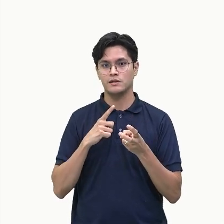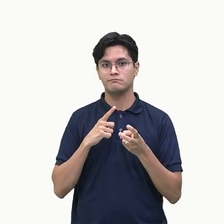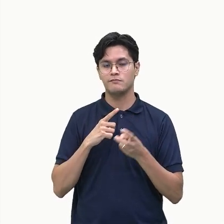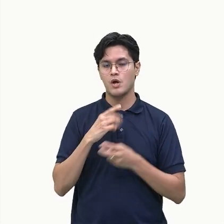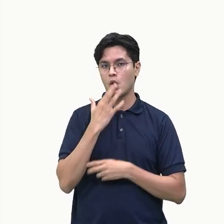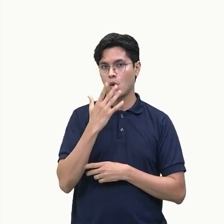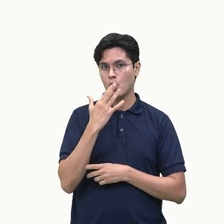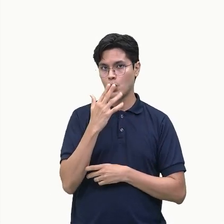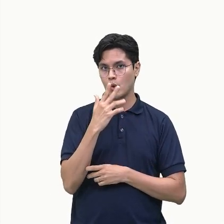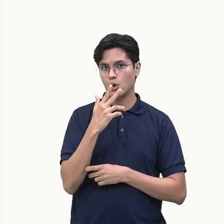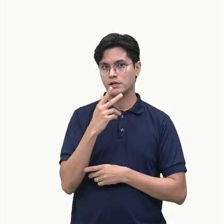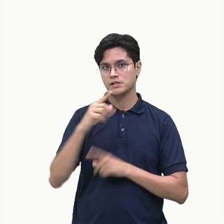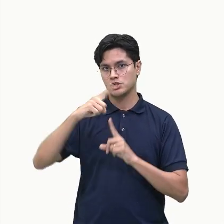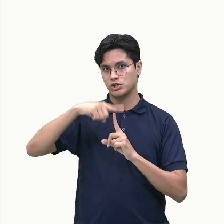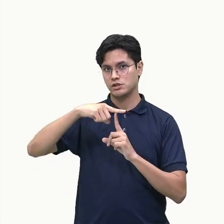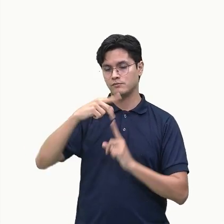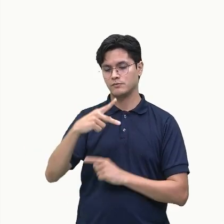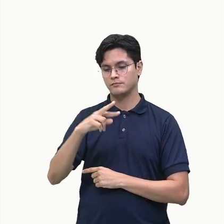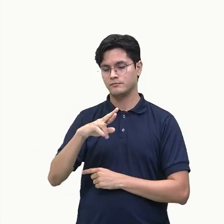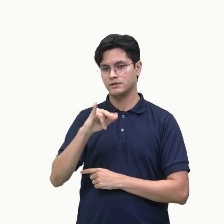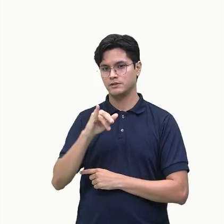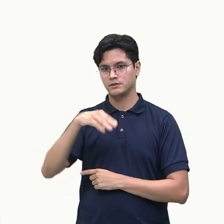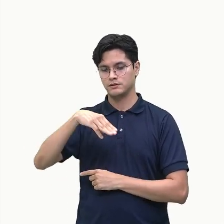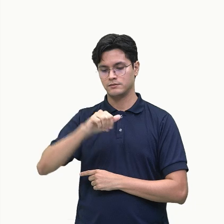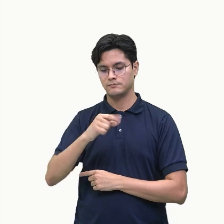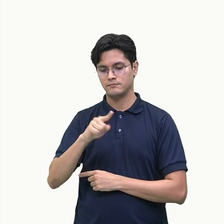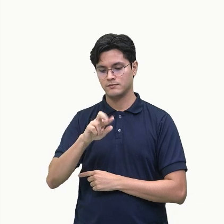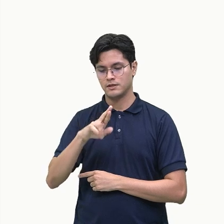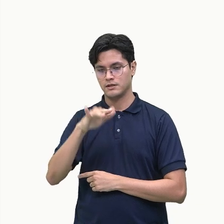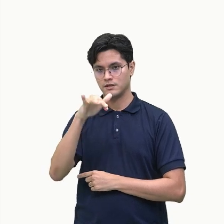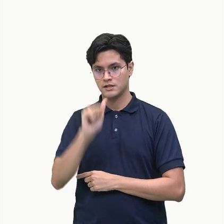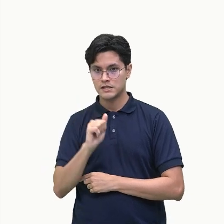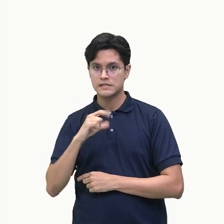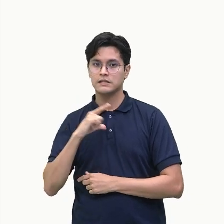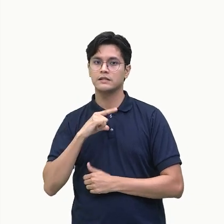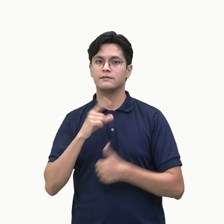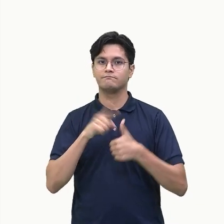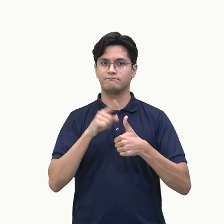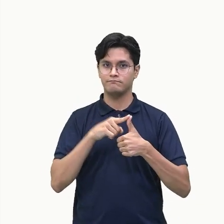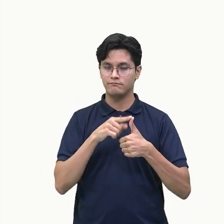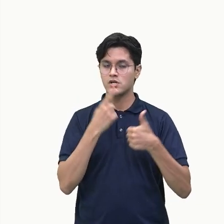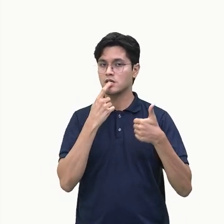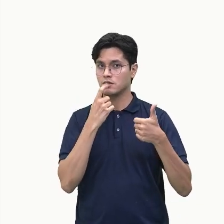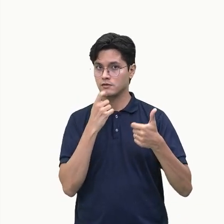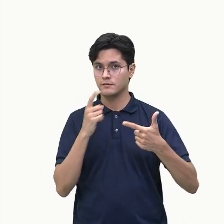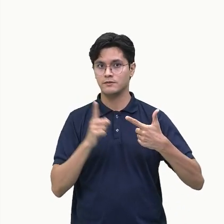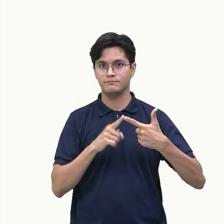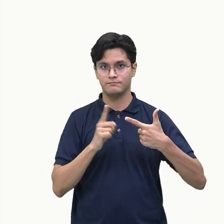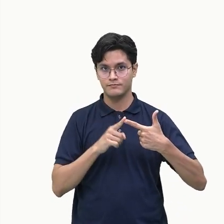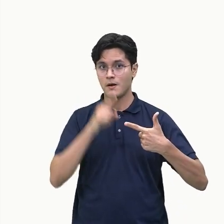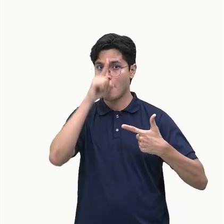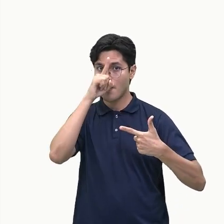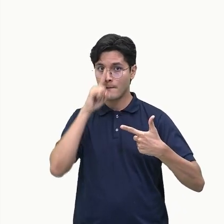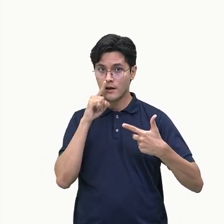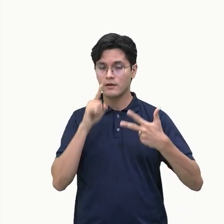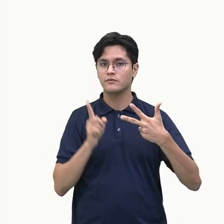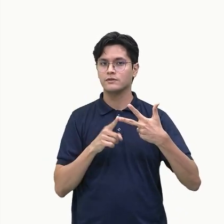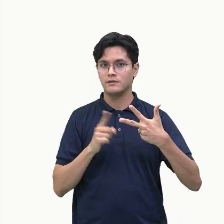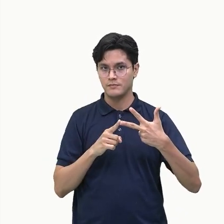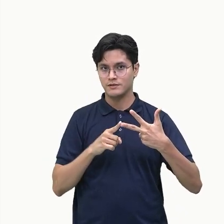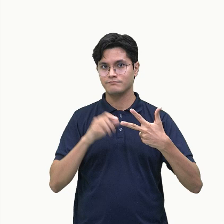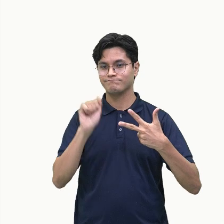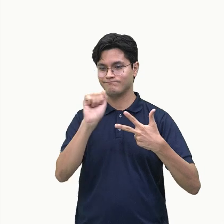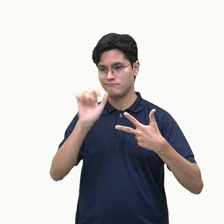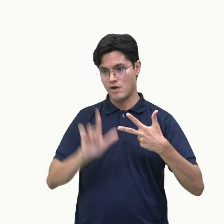cores primárias. Nós temos o vermelho, certo? O amarelo e o azul